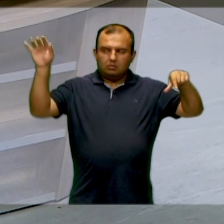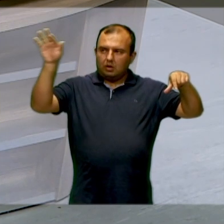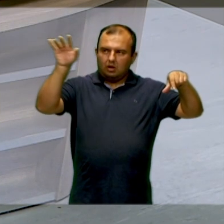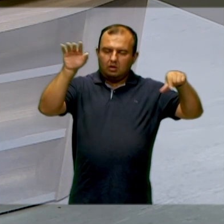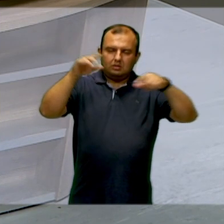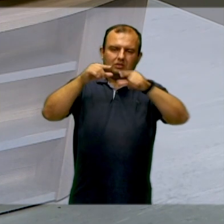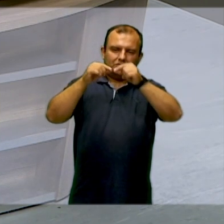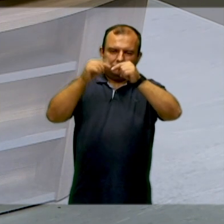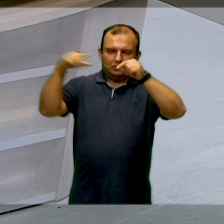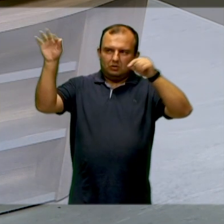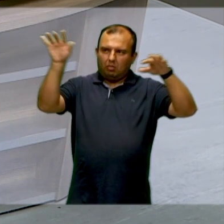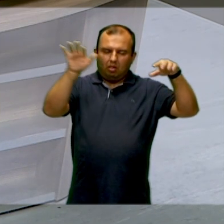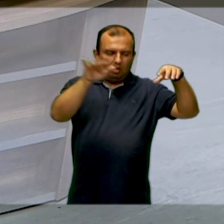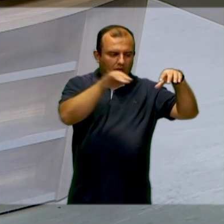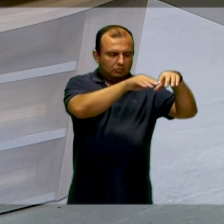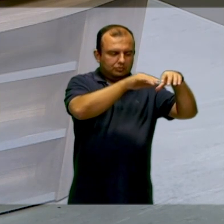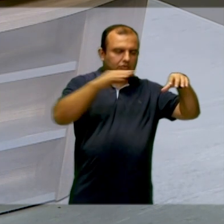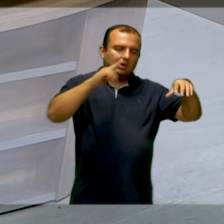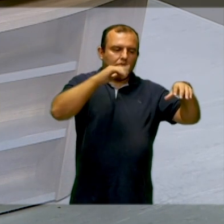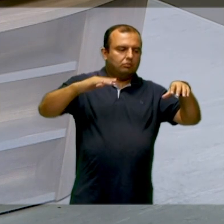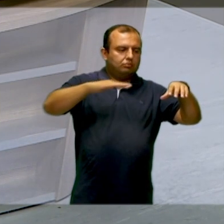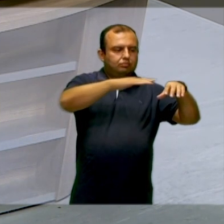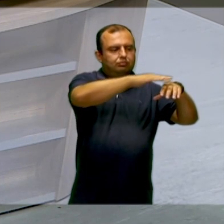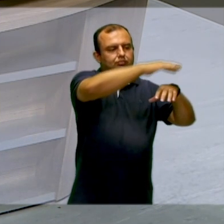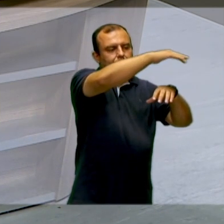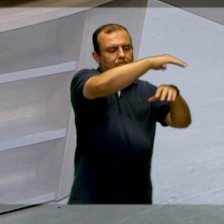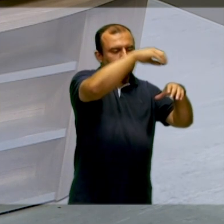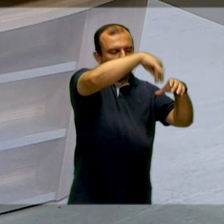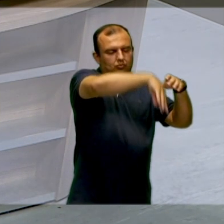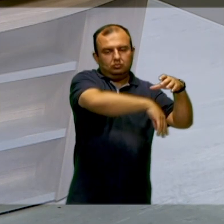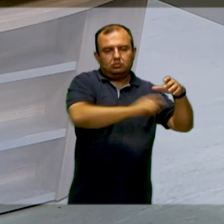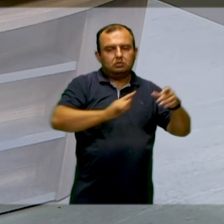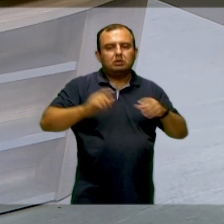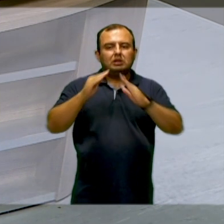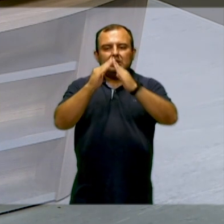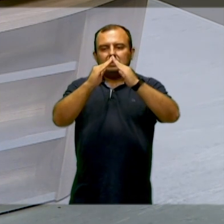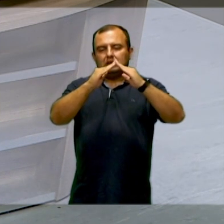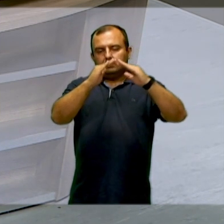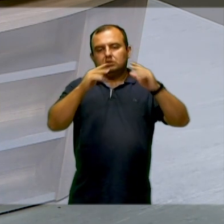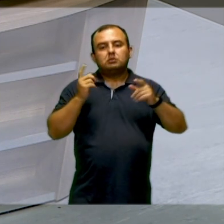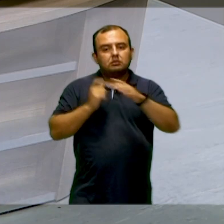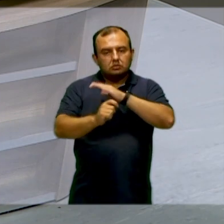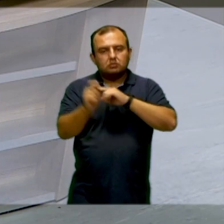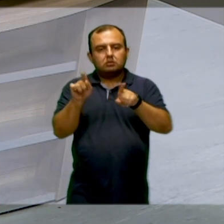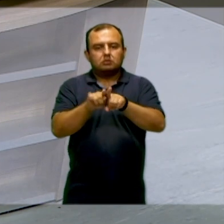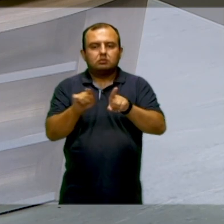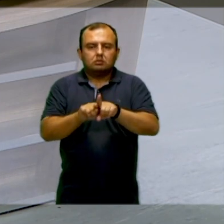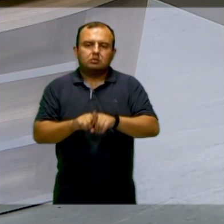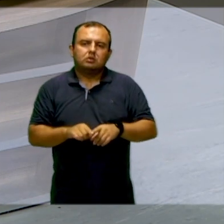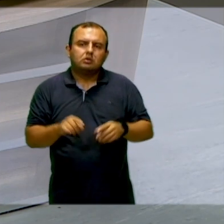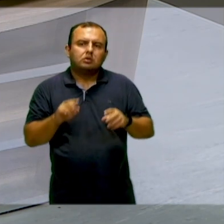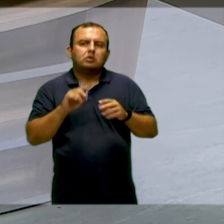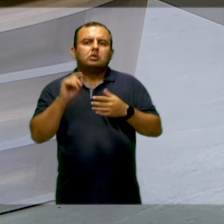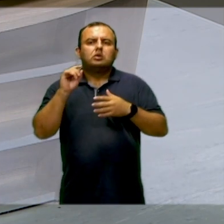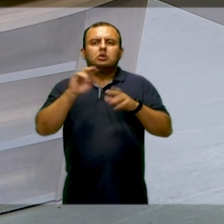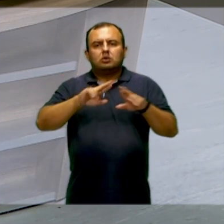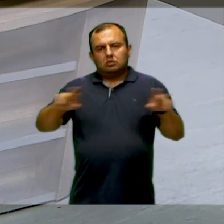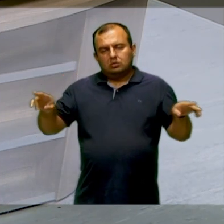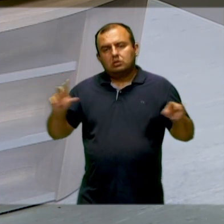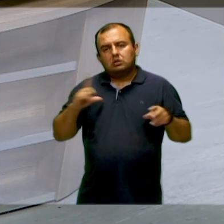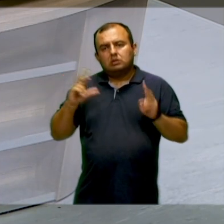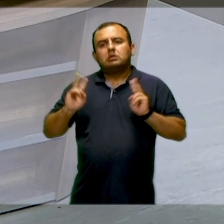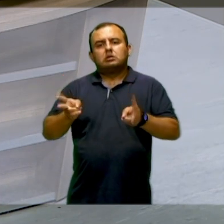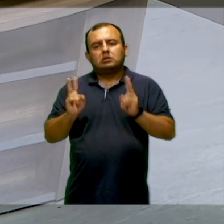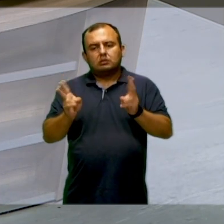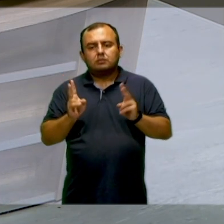de mexer nas telhas. Então, nós estamos num investimento para isso também. Mas são coisas que tem que ter sempre, né?